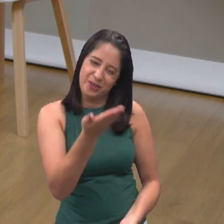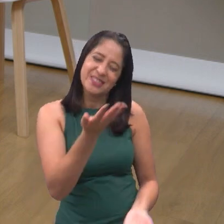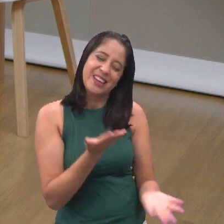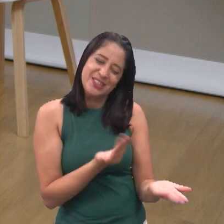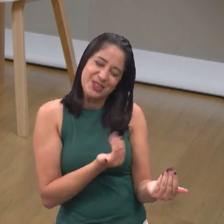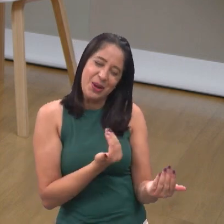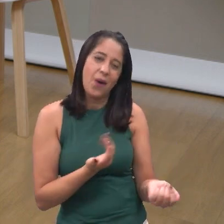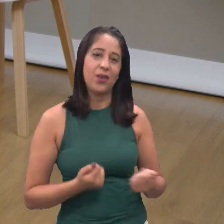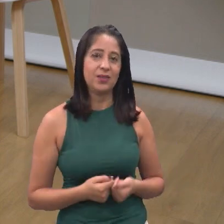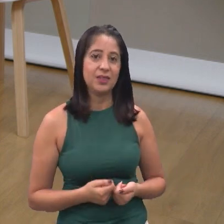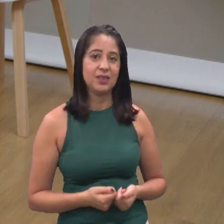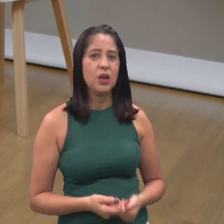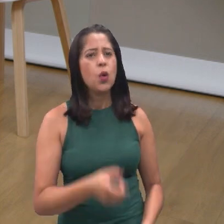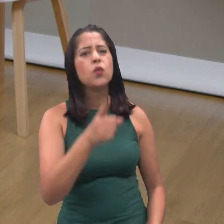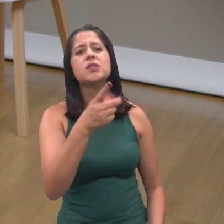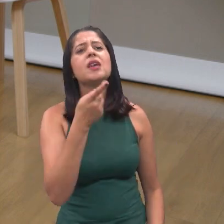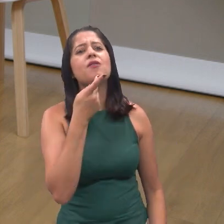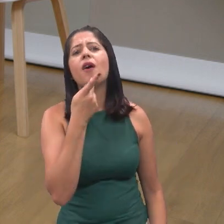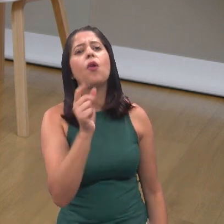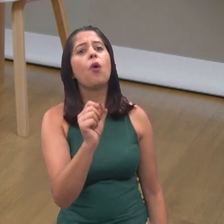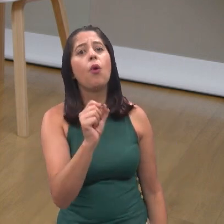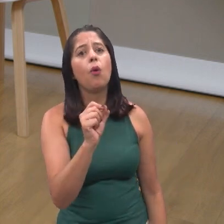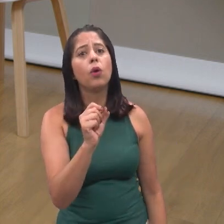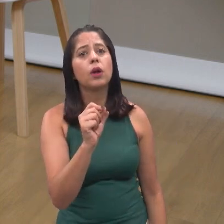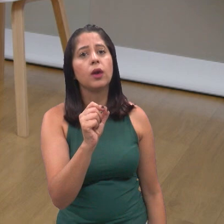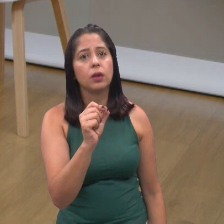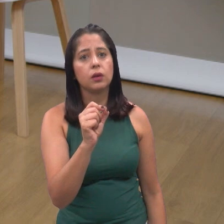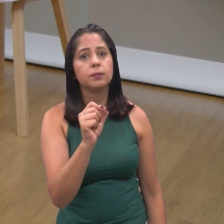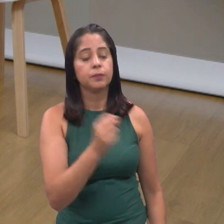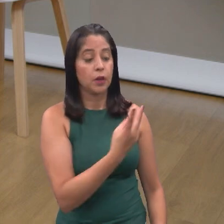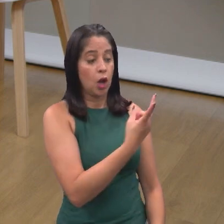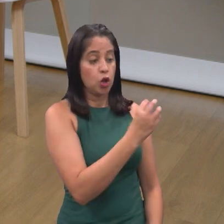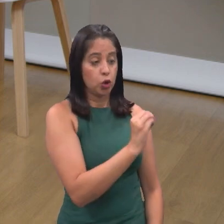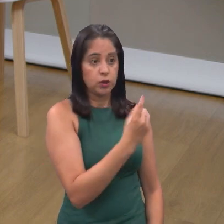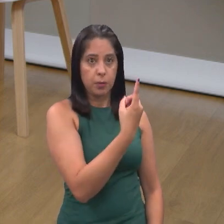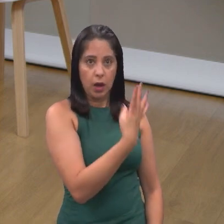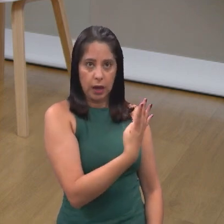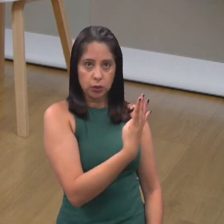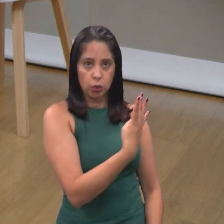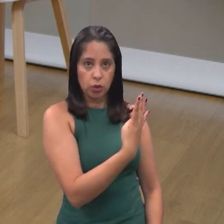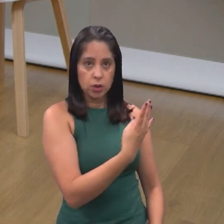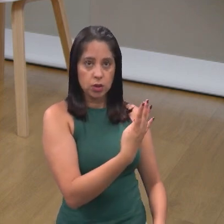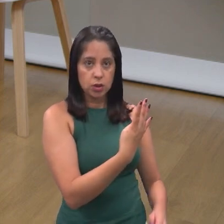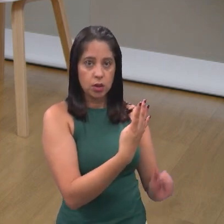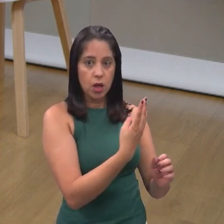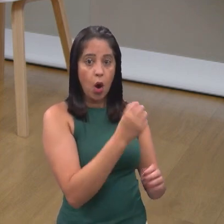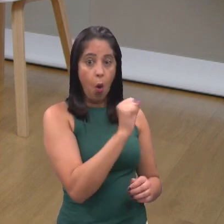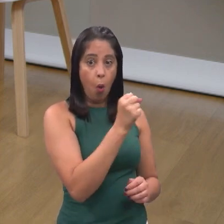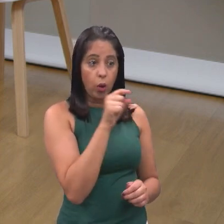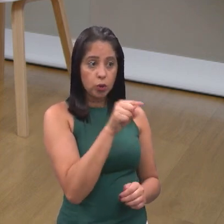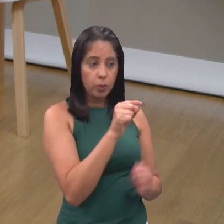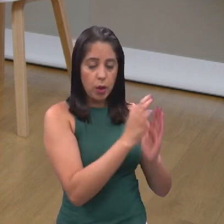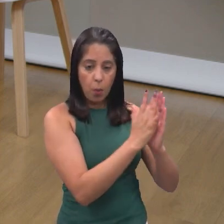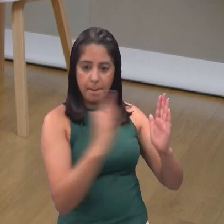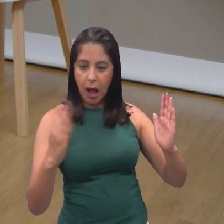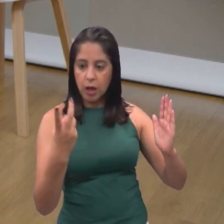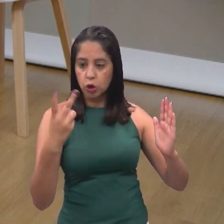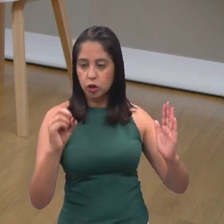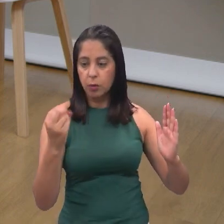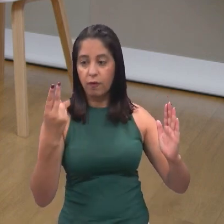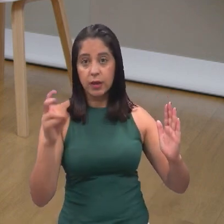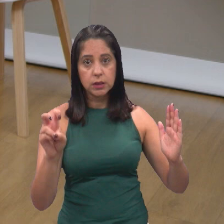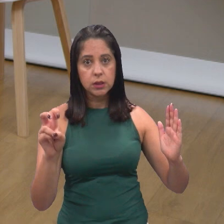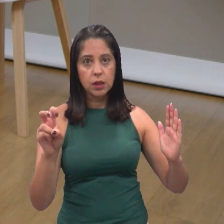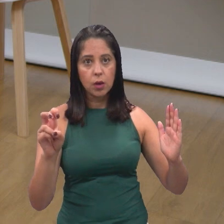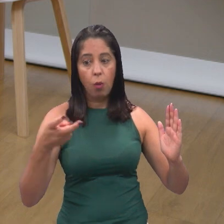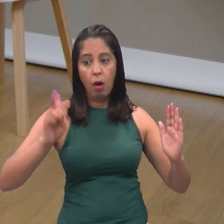que esses números foram alarmantes em 2024, mas eles continuam agora em 2025? Continuam em